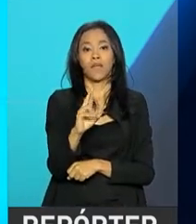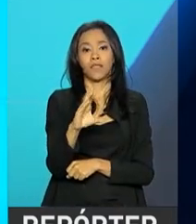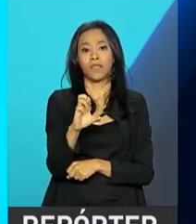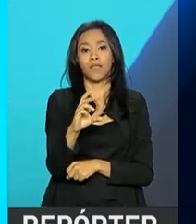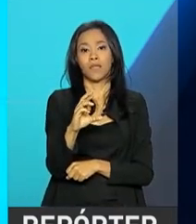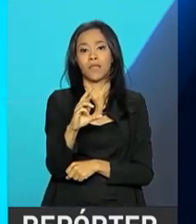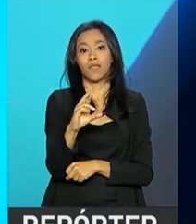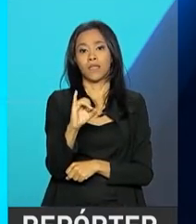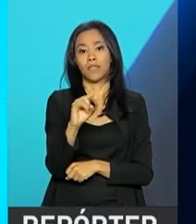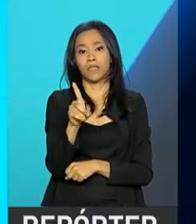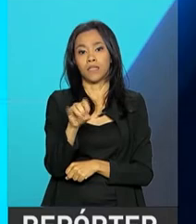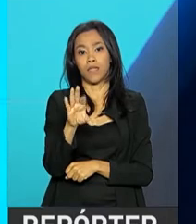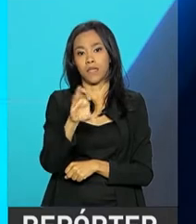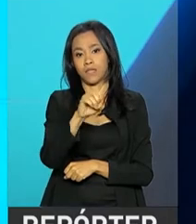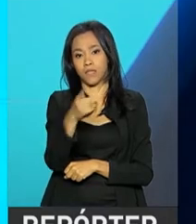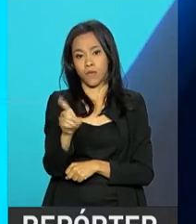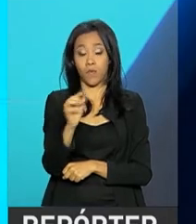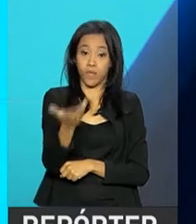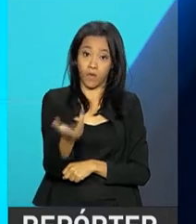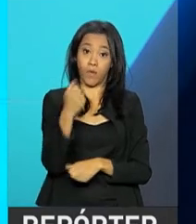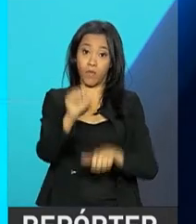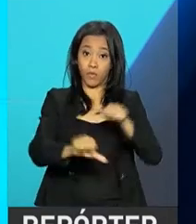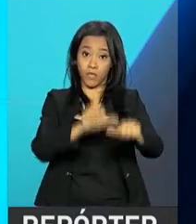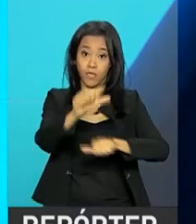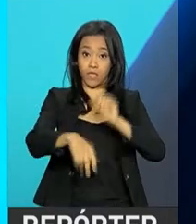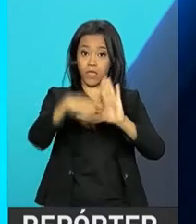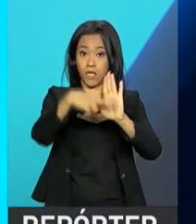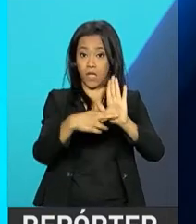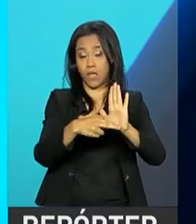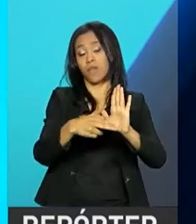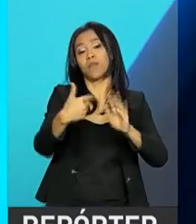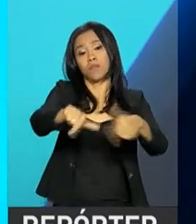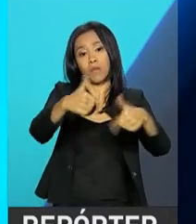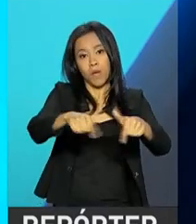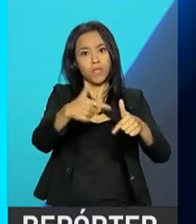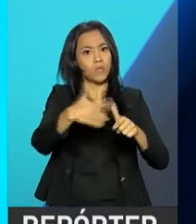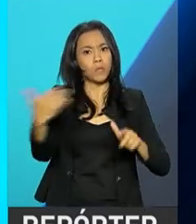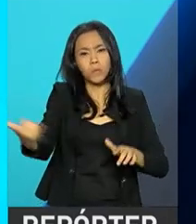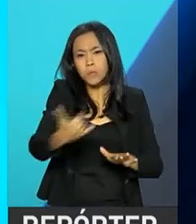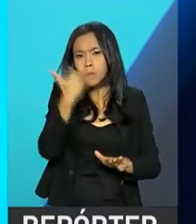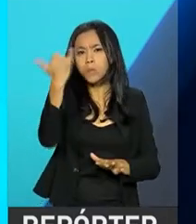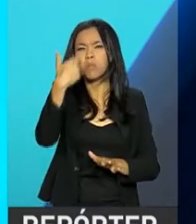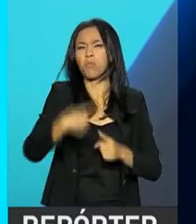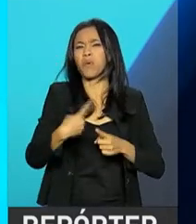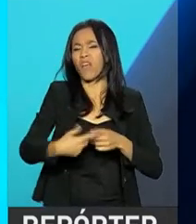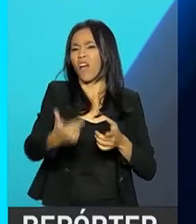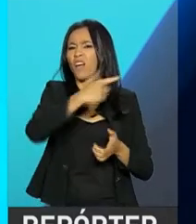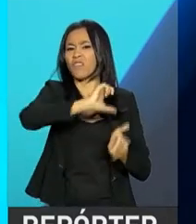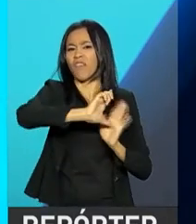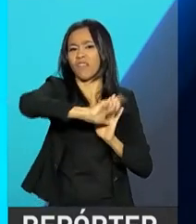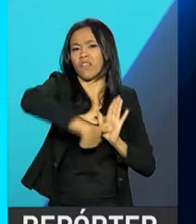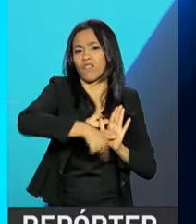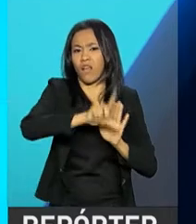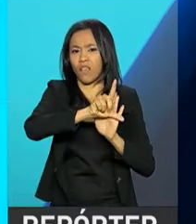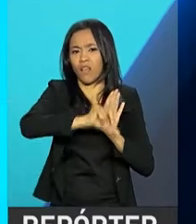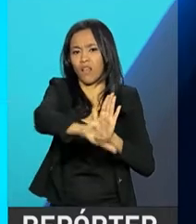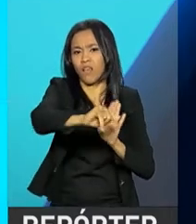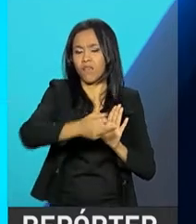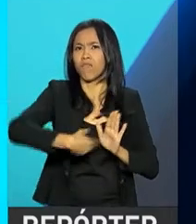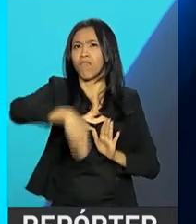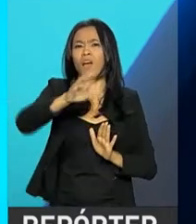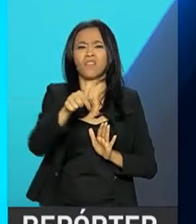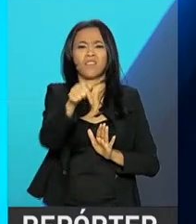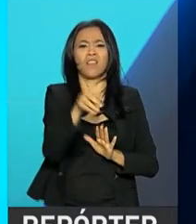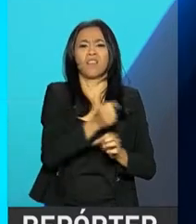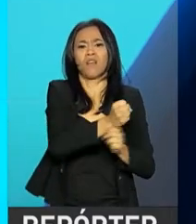uma conquista realmente fundamental, que modernizou uma legislação ultrapassada, em vigência há mais de